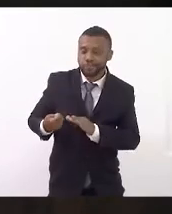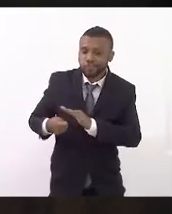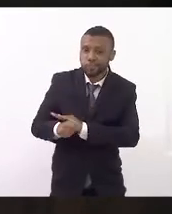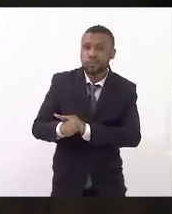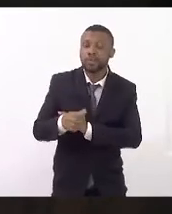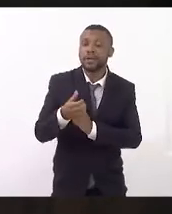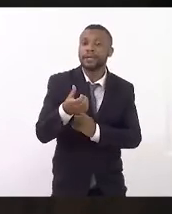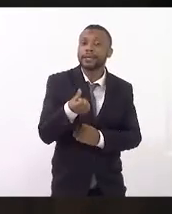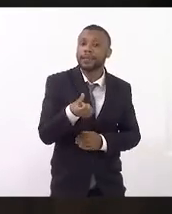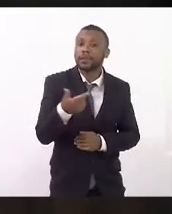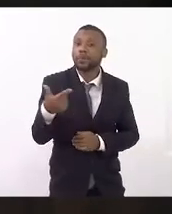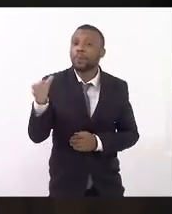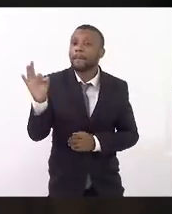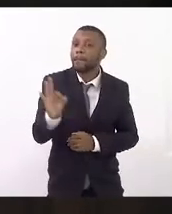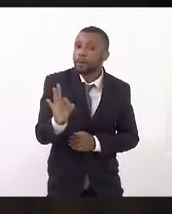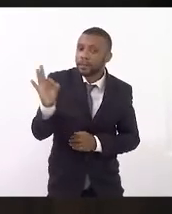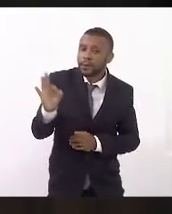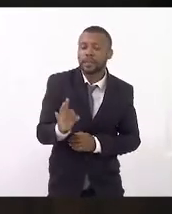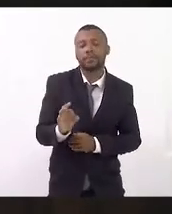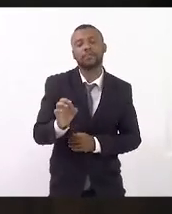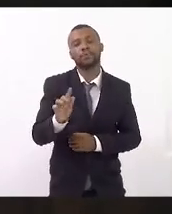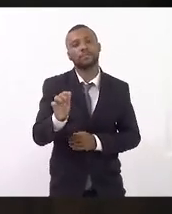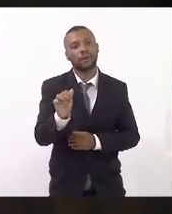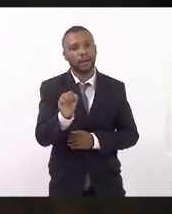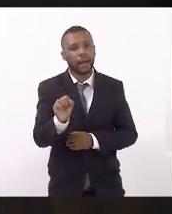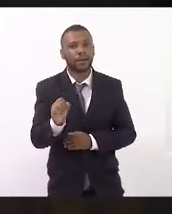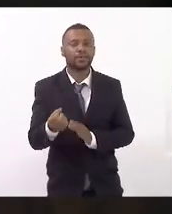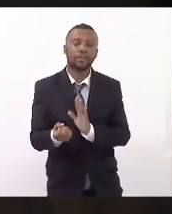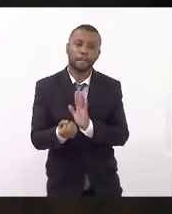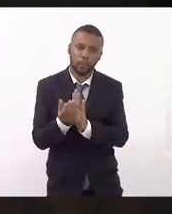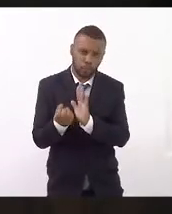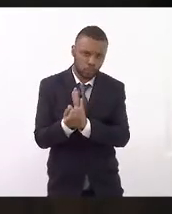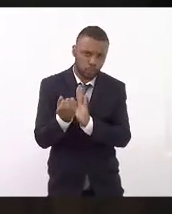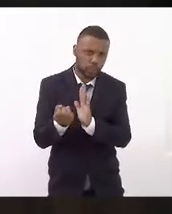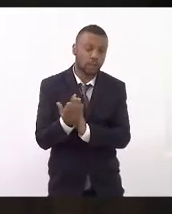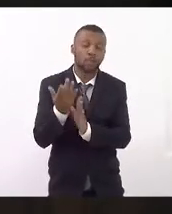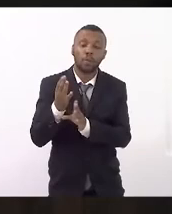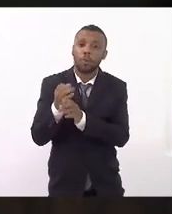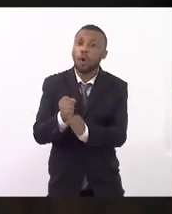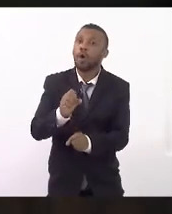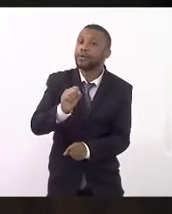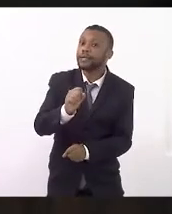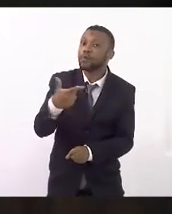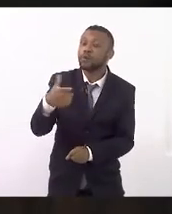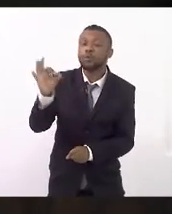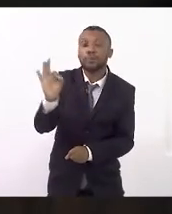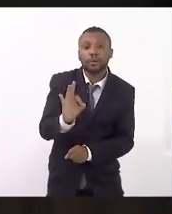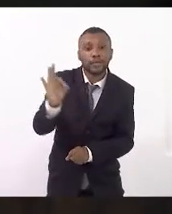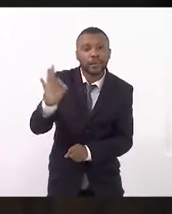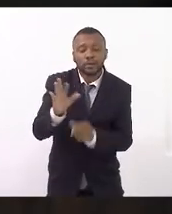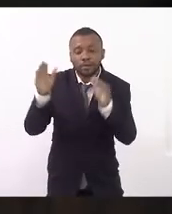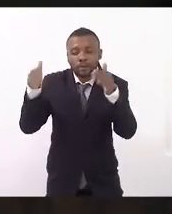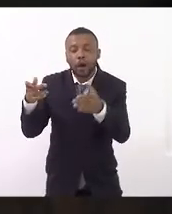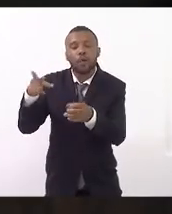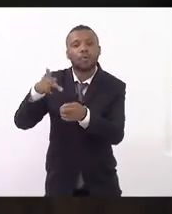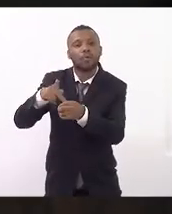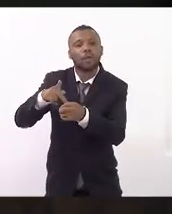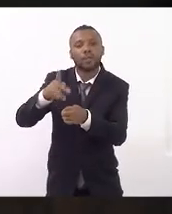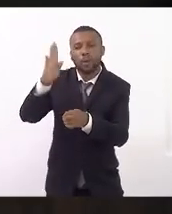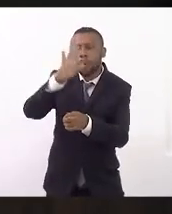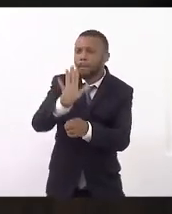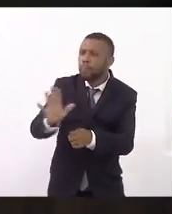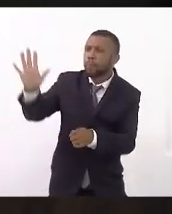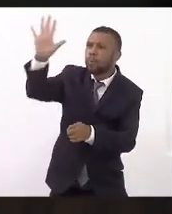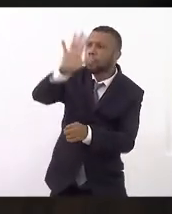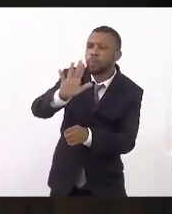62% do gás produzido. Produzimos 82% de todo o petróleo do Brasil no estado do Rio de Janeiro.